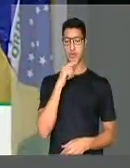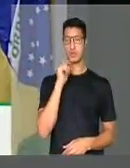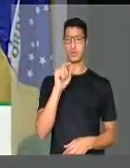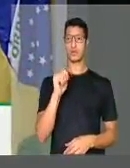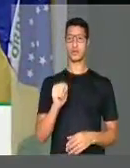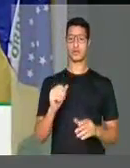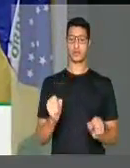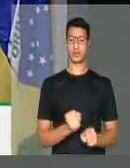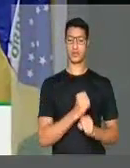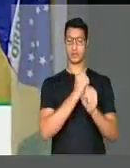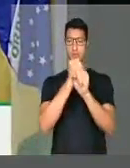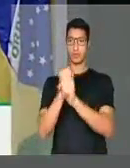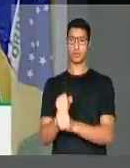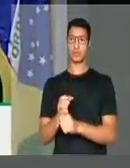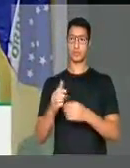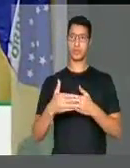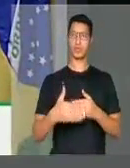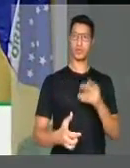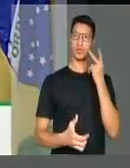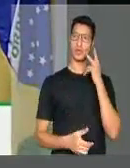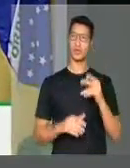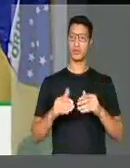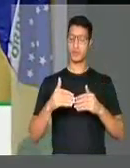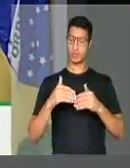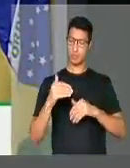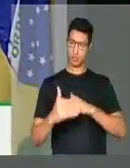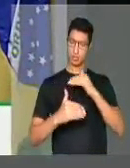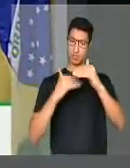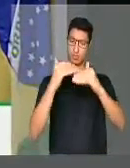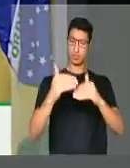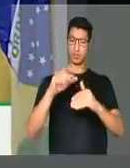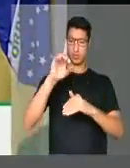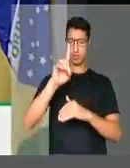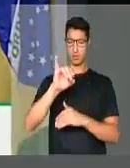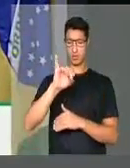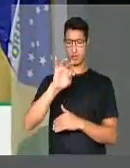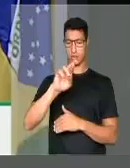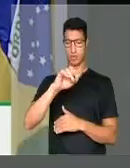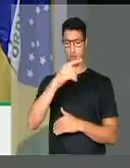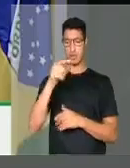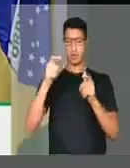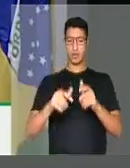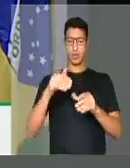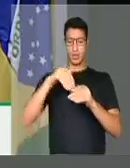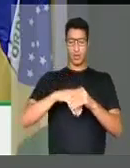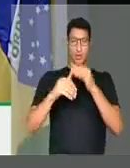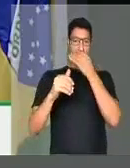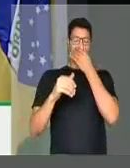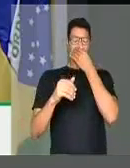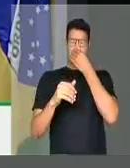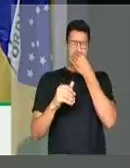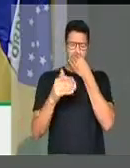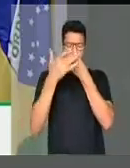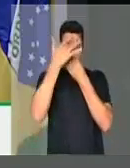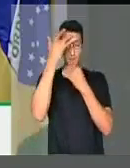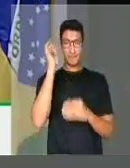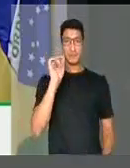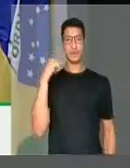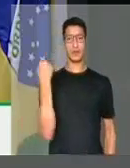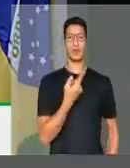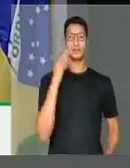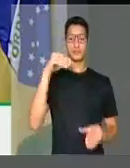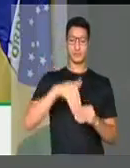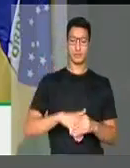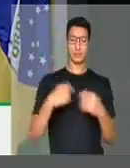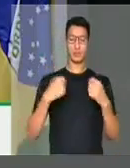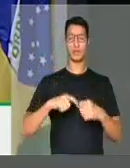dúvida que essa construção, passada por uma transição do distritão, onde o voto majoritário, aquele que é mais